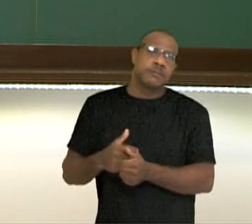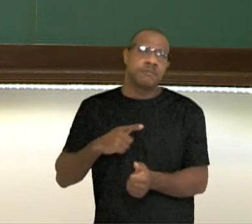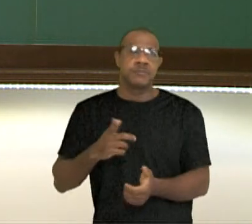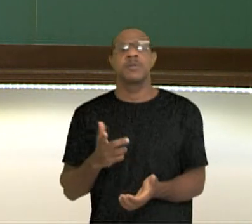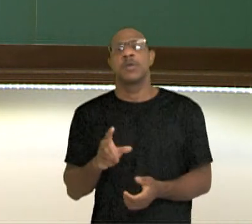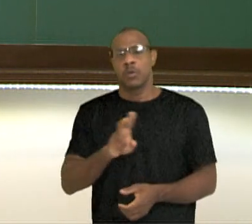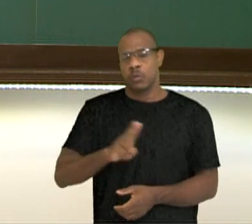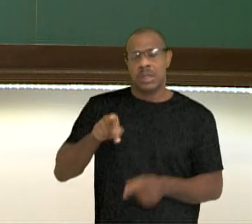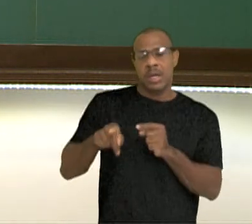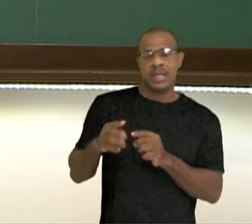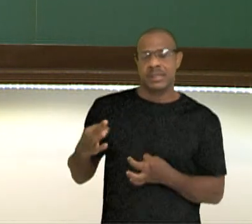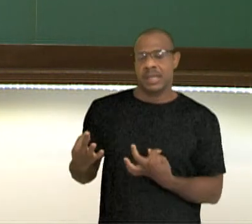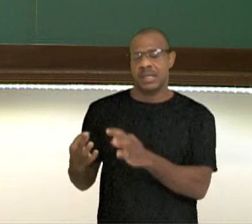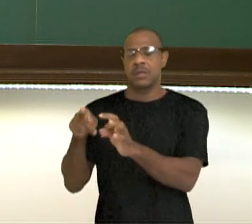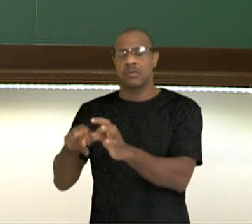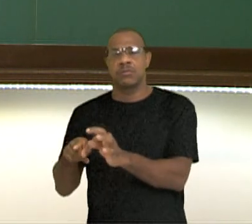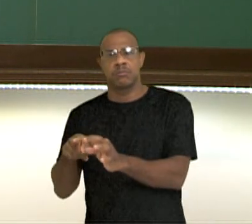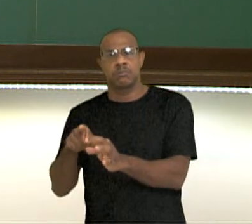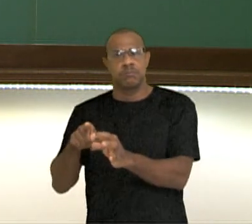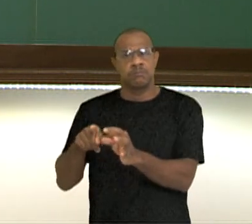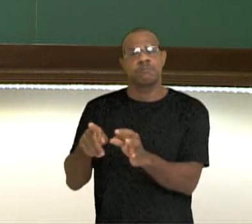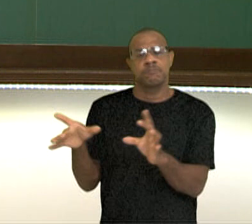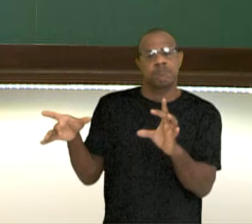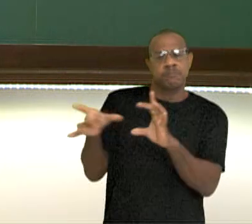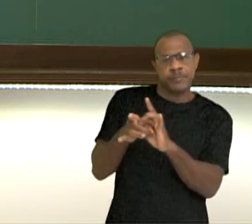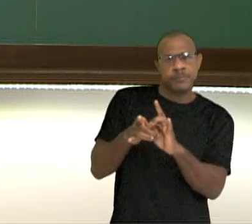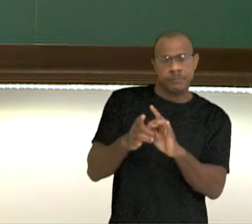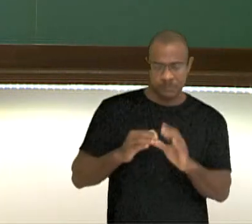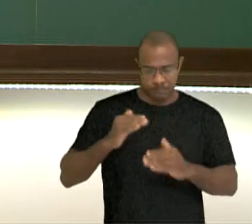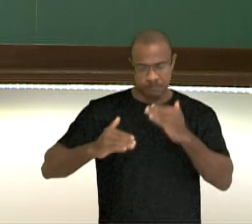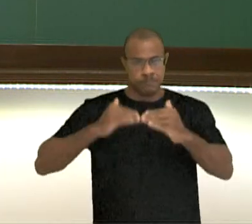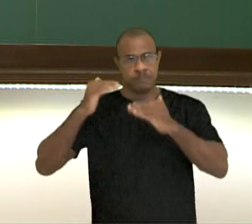usos tecnológicos para o seu desenvolver.